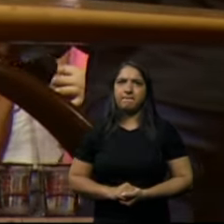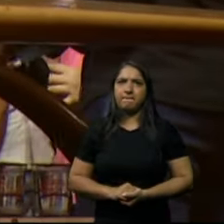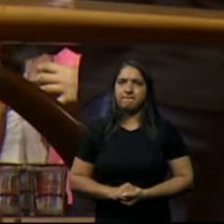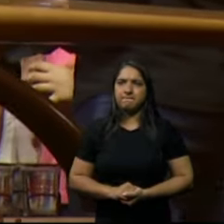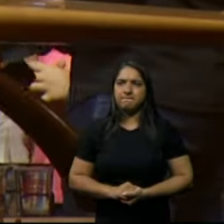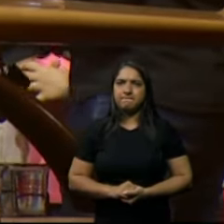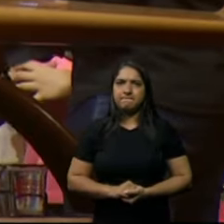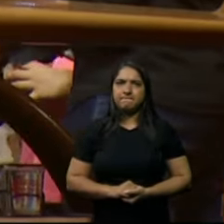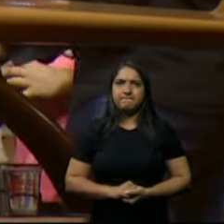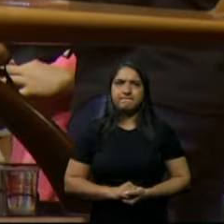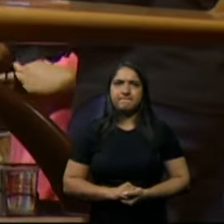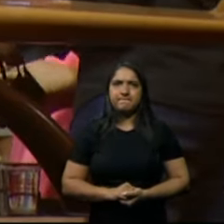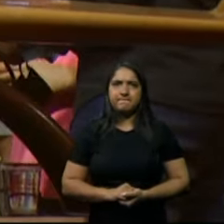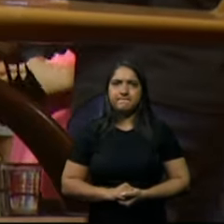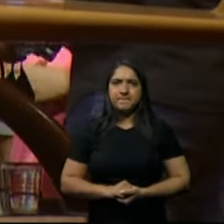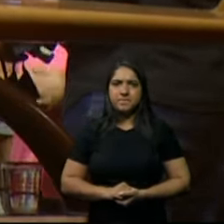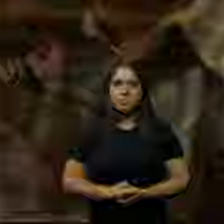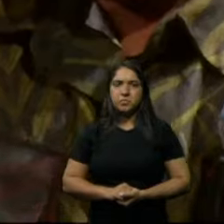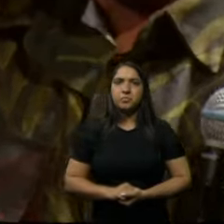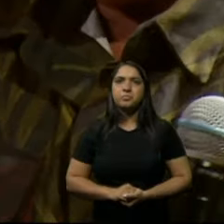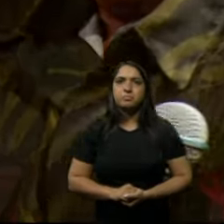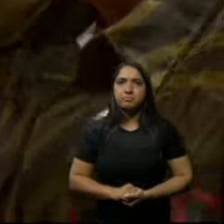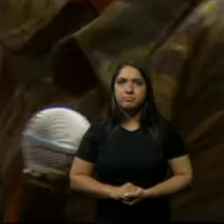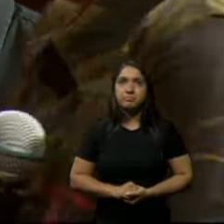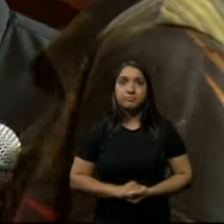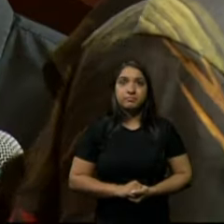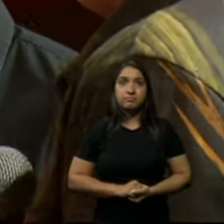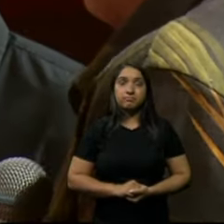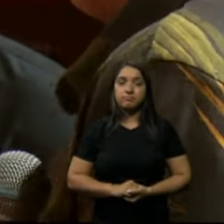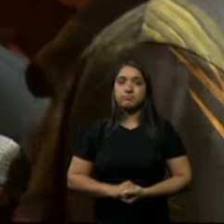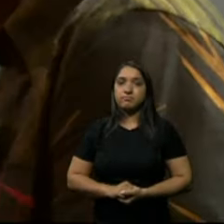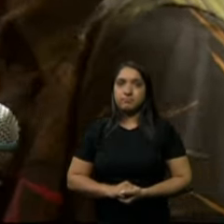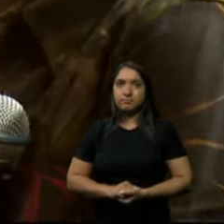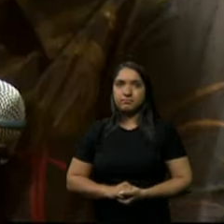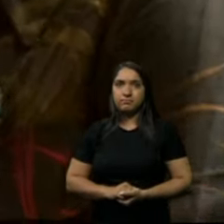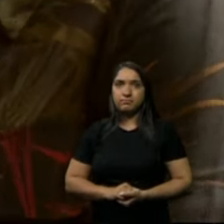oi oi E aí a